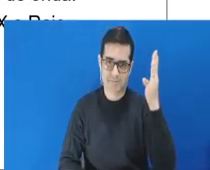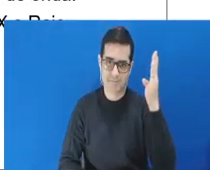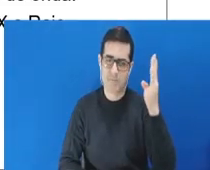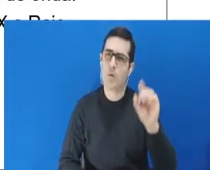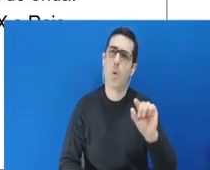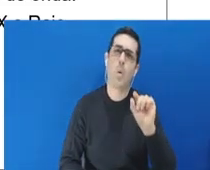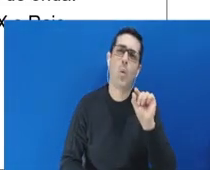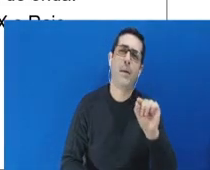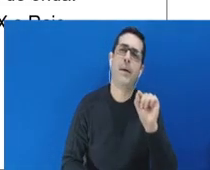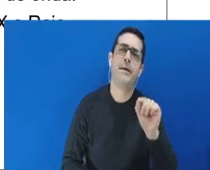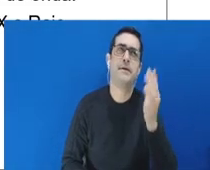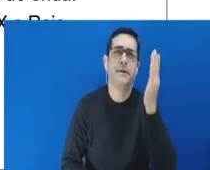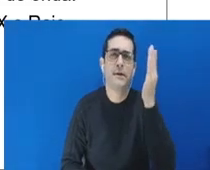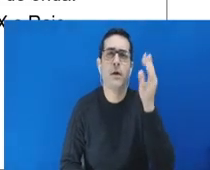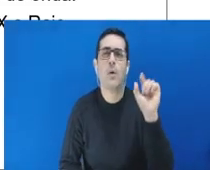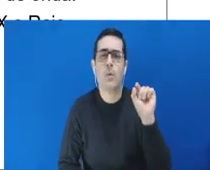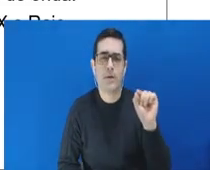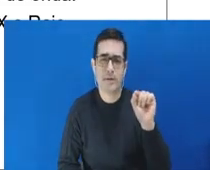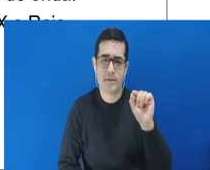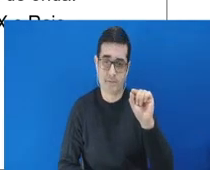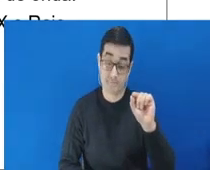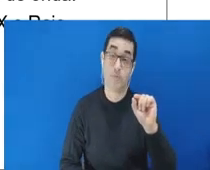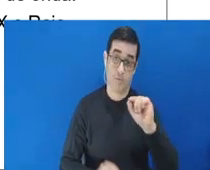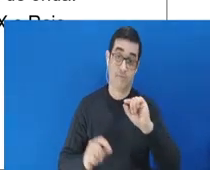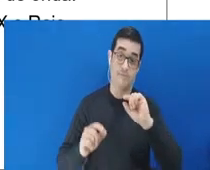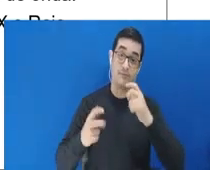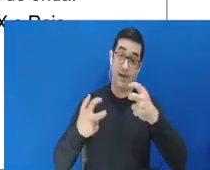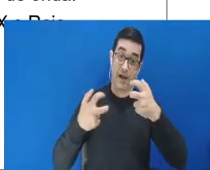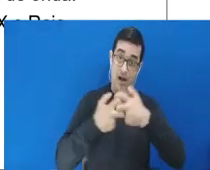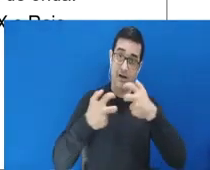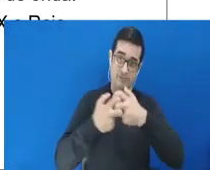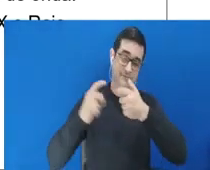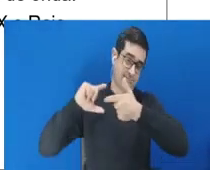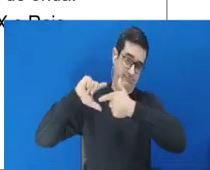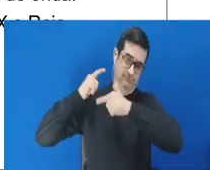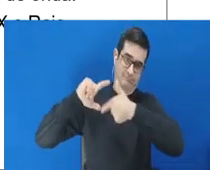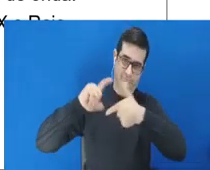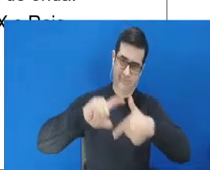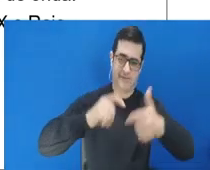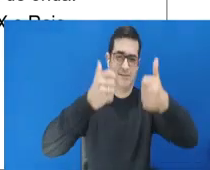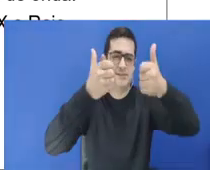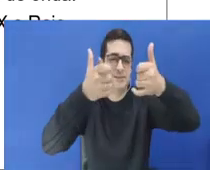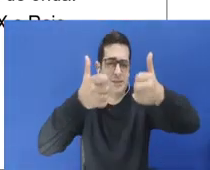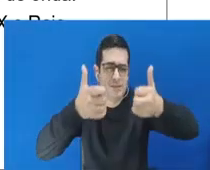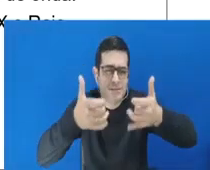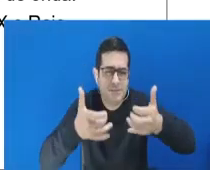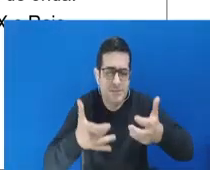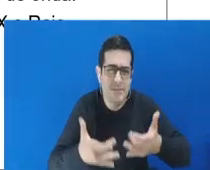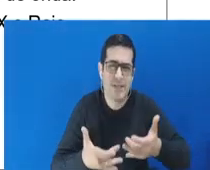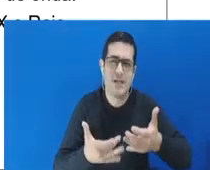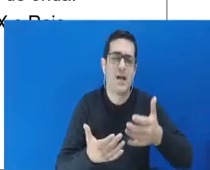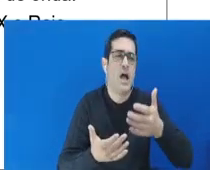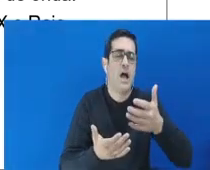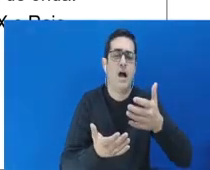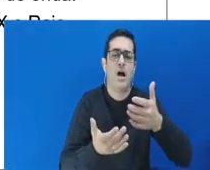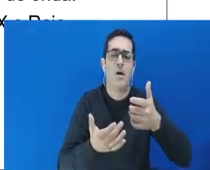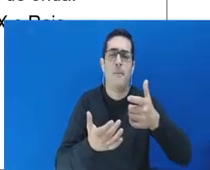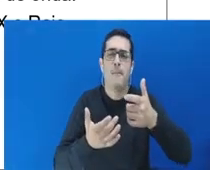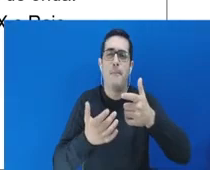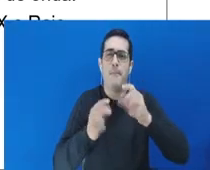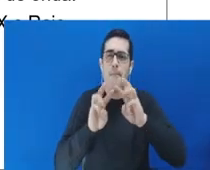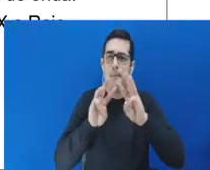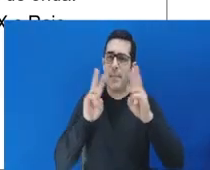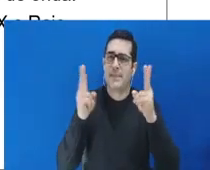clássica, né, ela sugeria que qualquer material seria capaz de emitir luz,